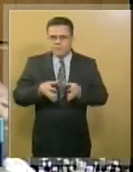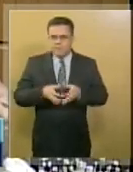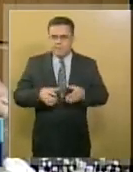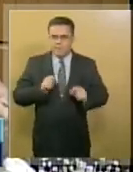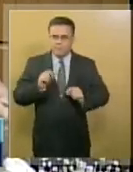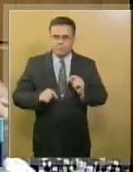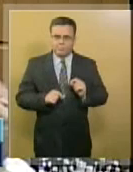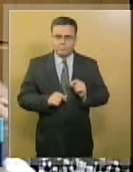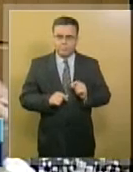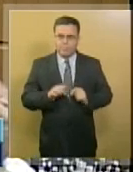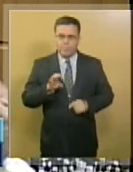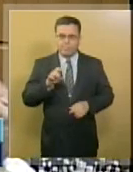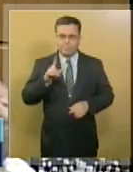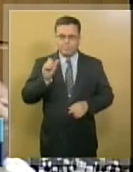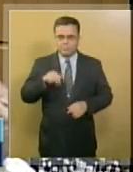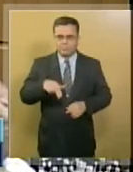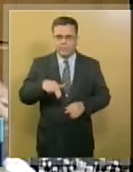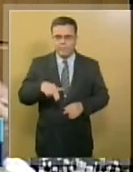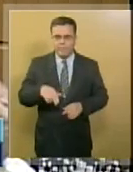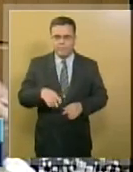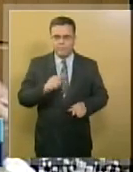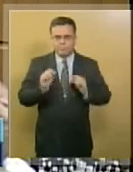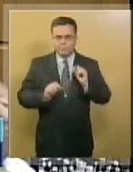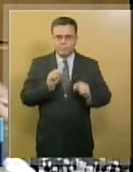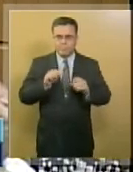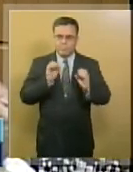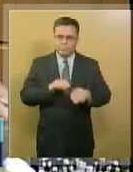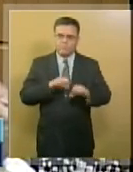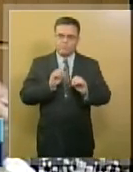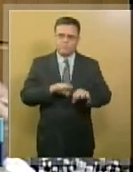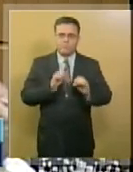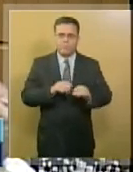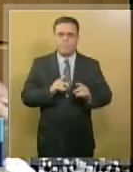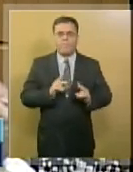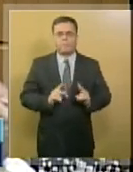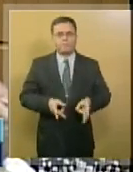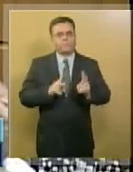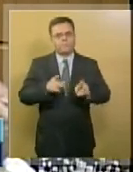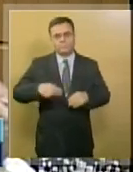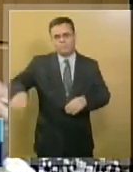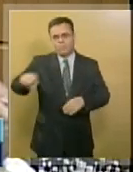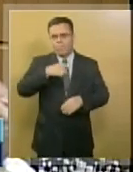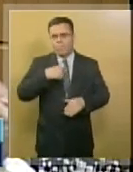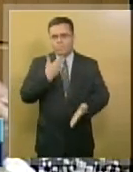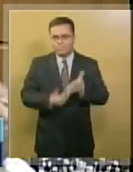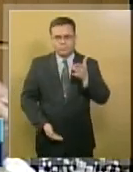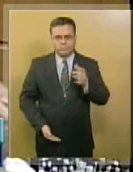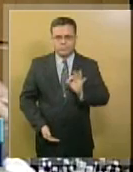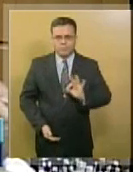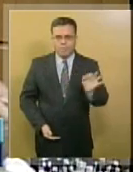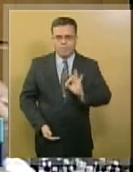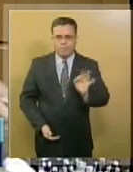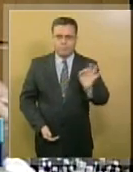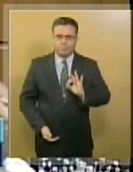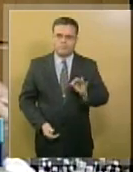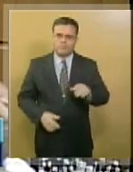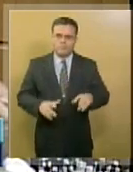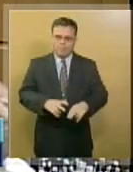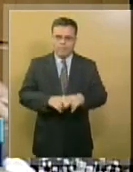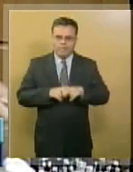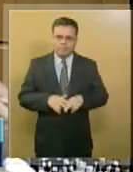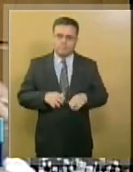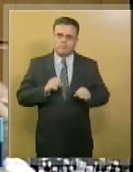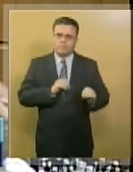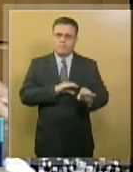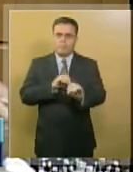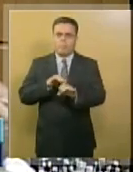palavra já disse, que a primeira palavra é educação, a gente busca educar para amanhã não ter que coibir crimes. Dentro deste